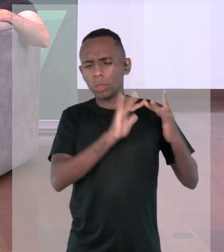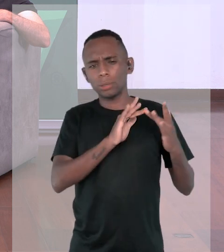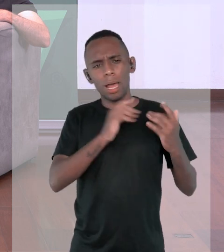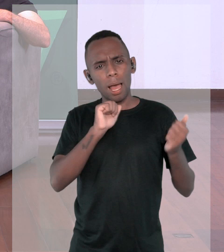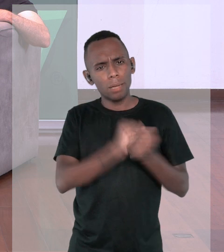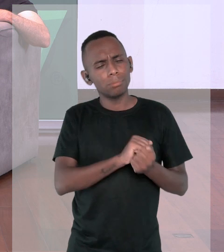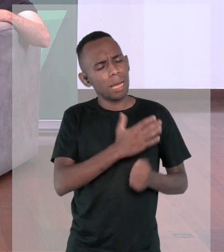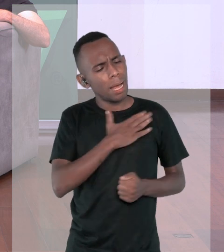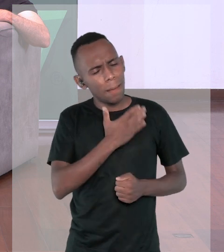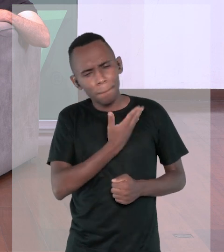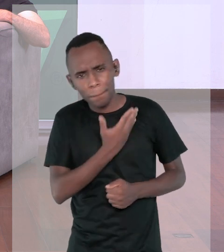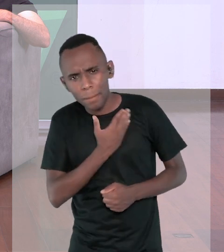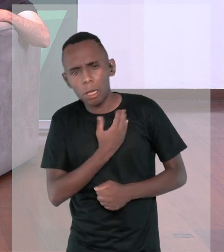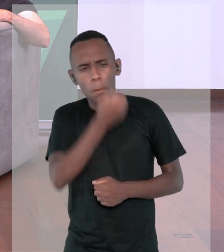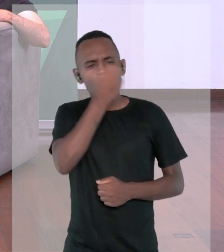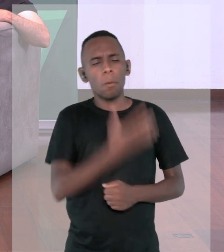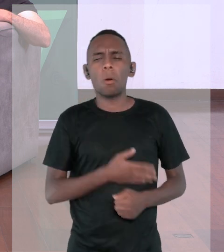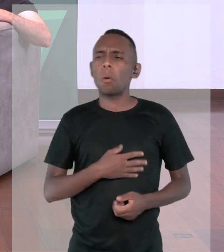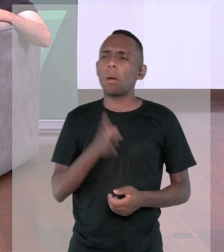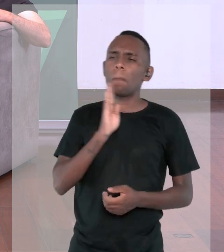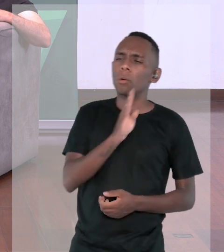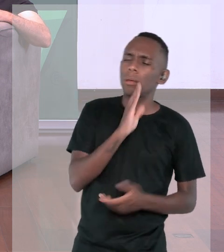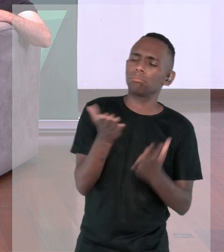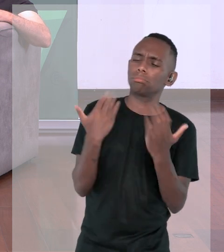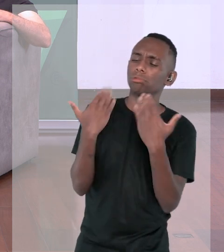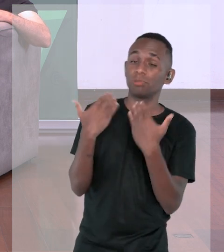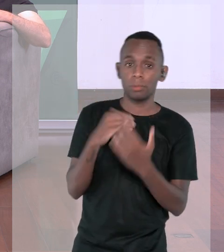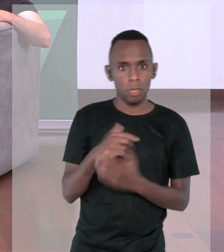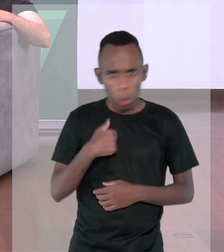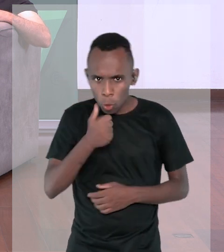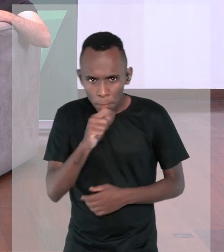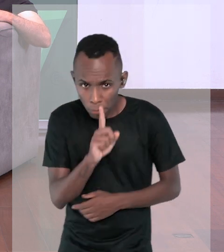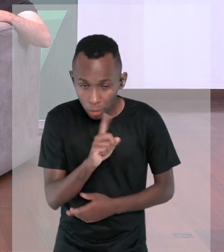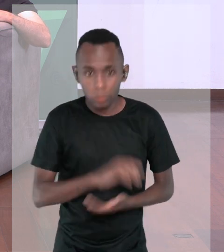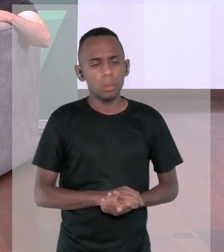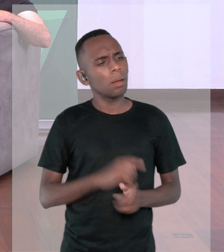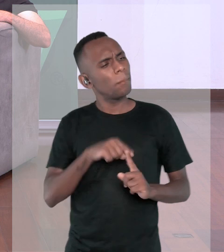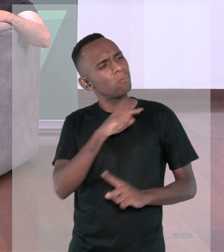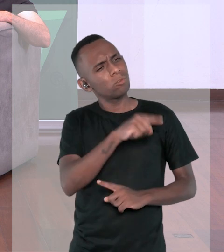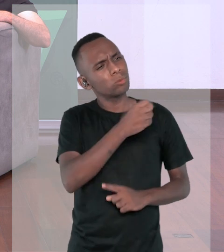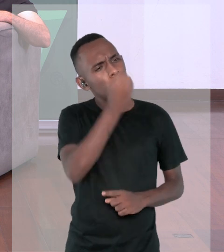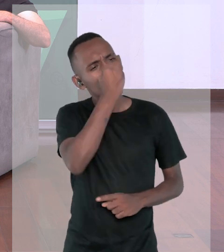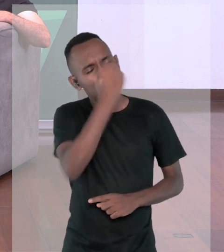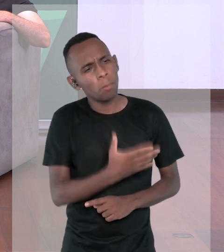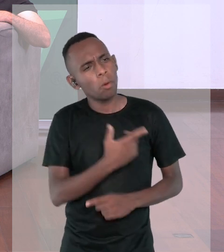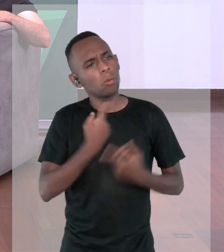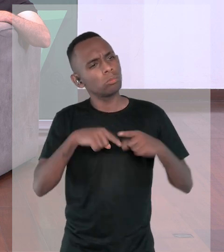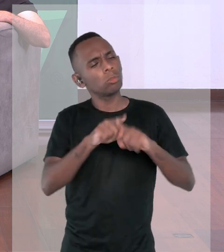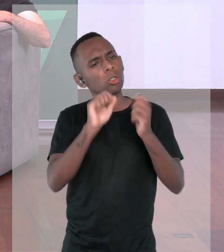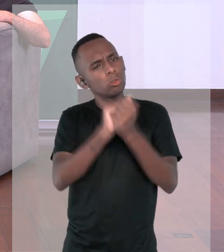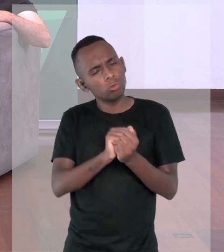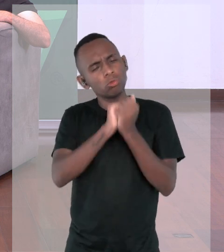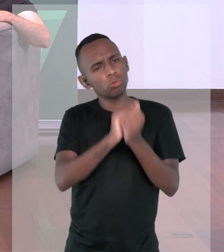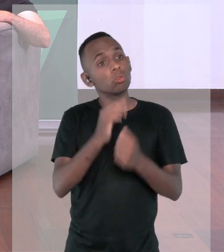Era legal, boa de boteco. E olha que eu não bebo. Mas eu falei, você deve ser uma boa companhia de